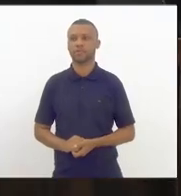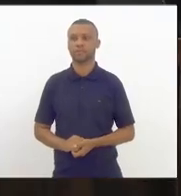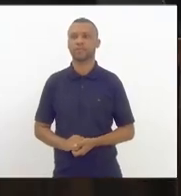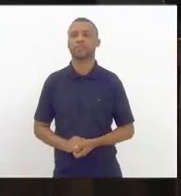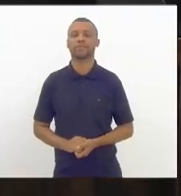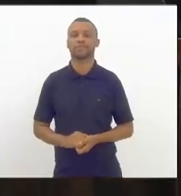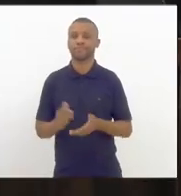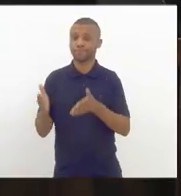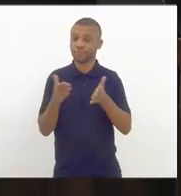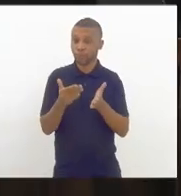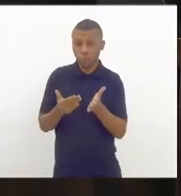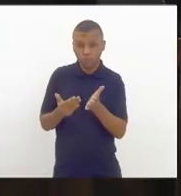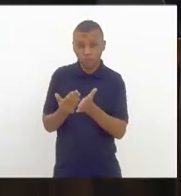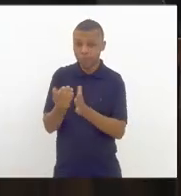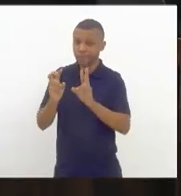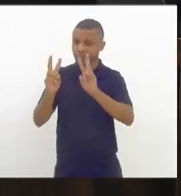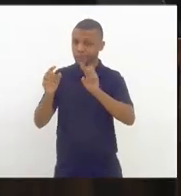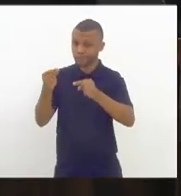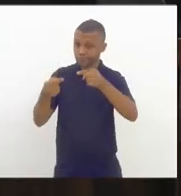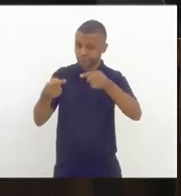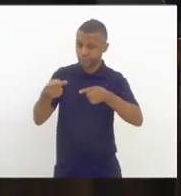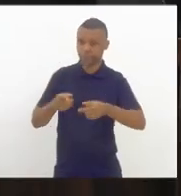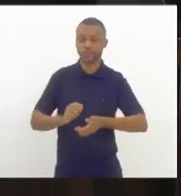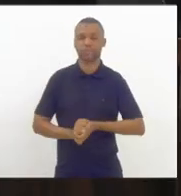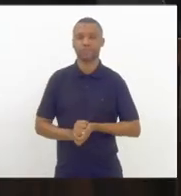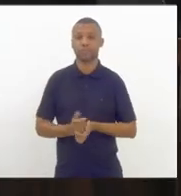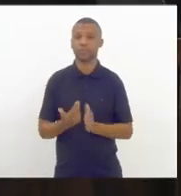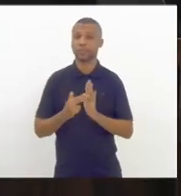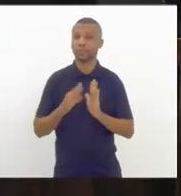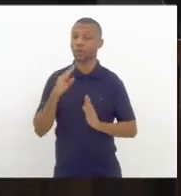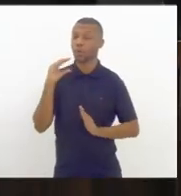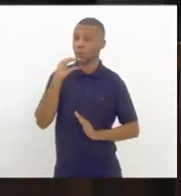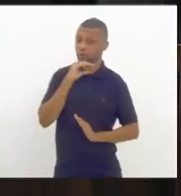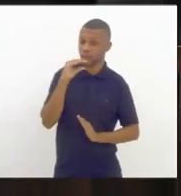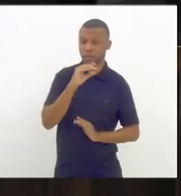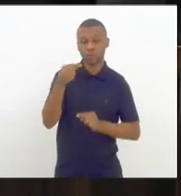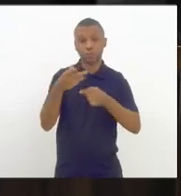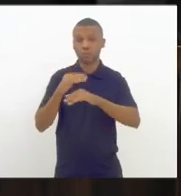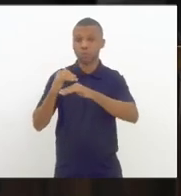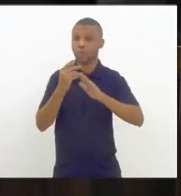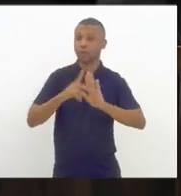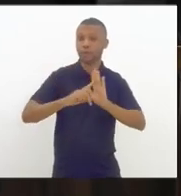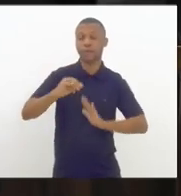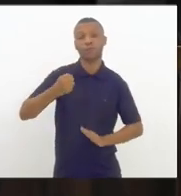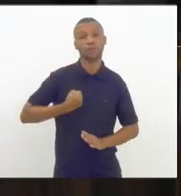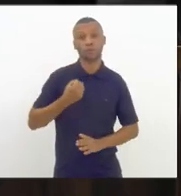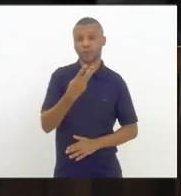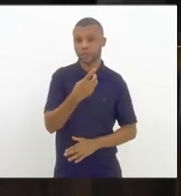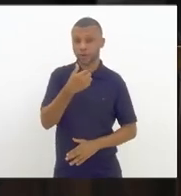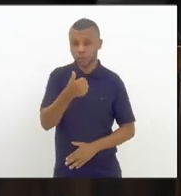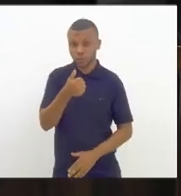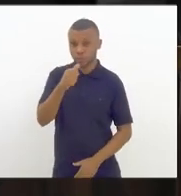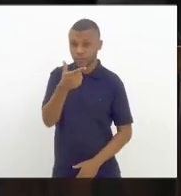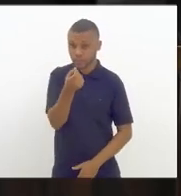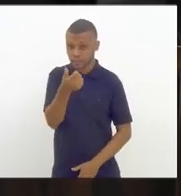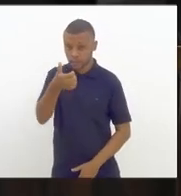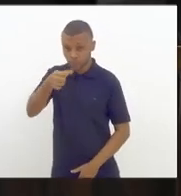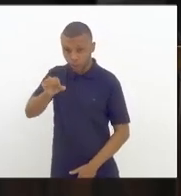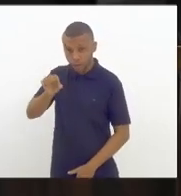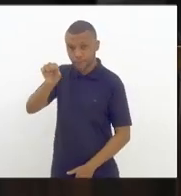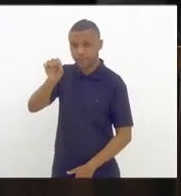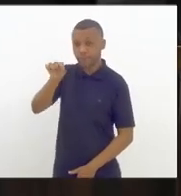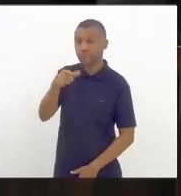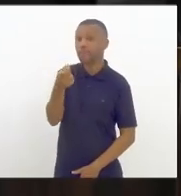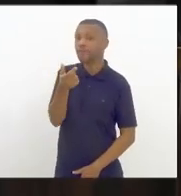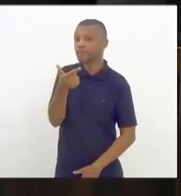vamos à pauta. Em regime de urgência em discussão única, projeto de lei 4119 de 21, de autoria da deputada Zeidan, que